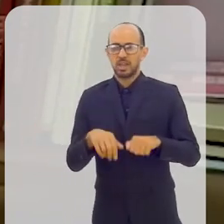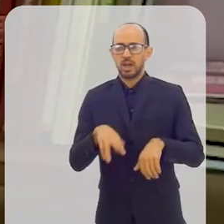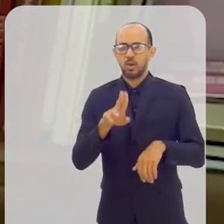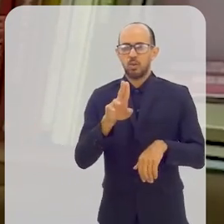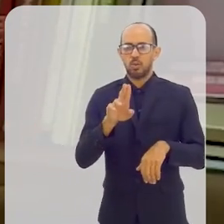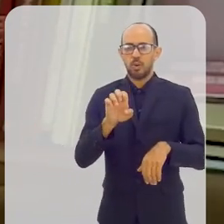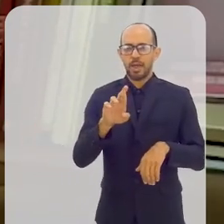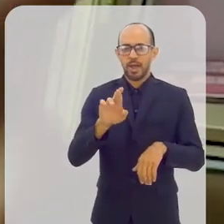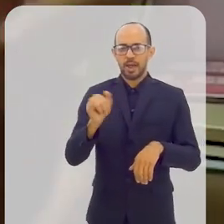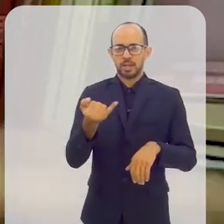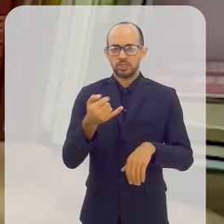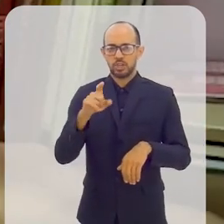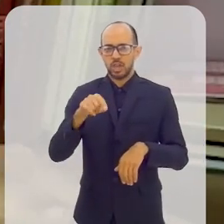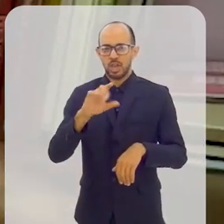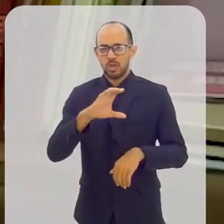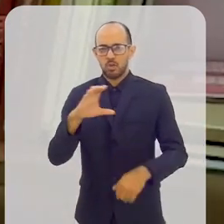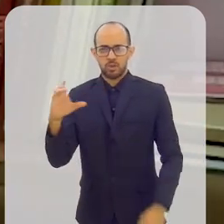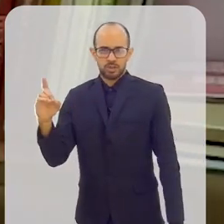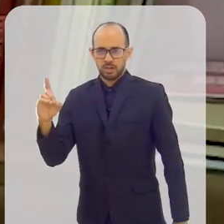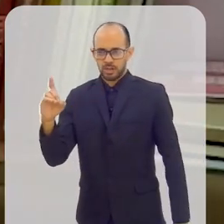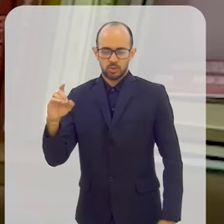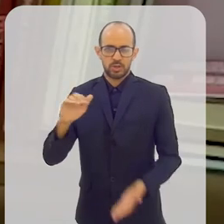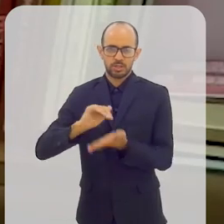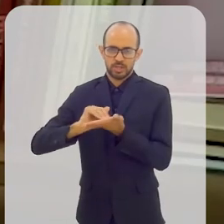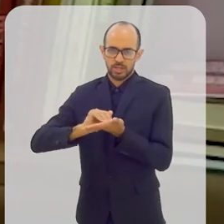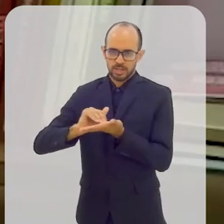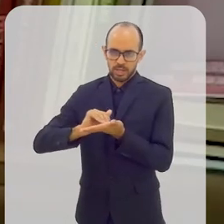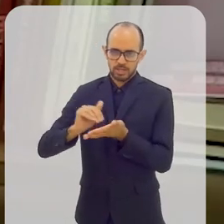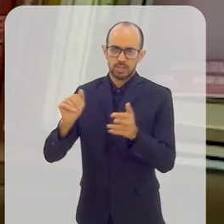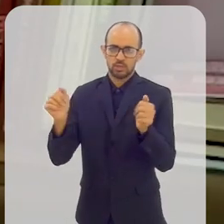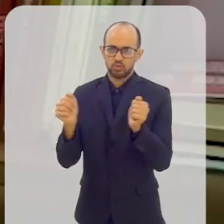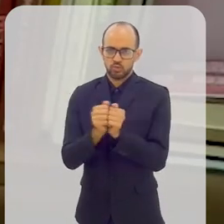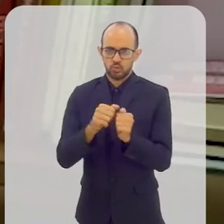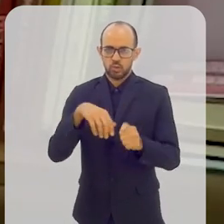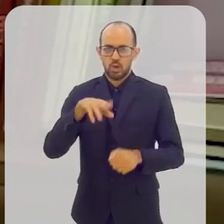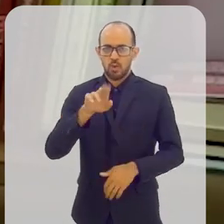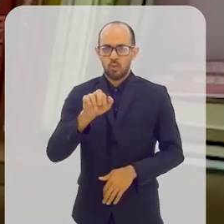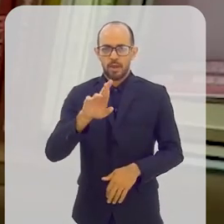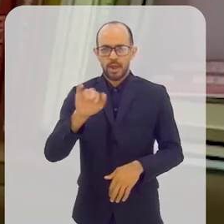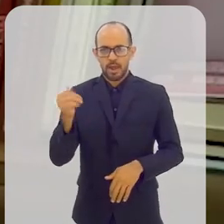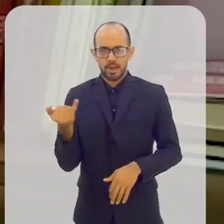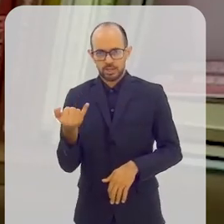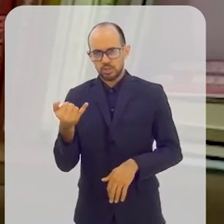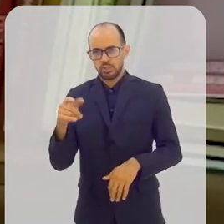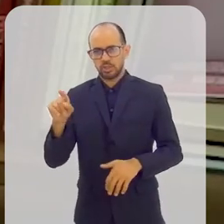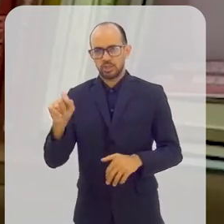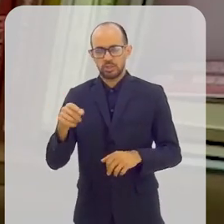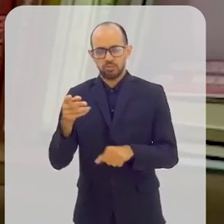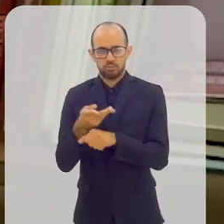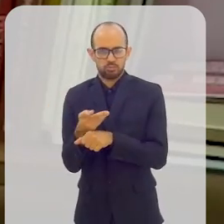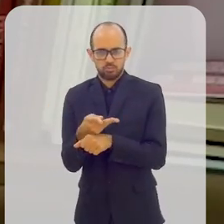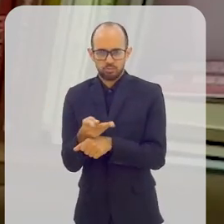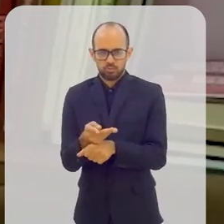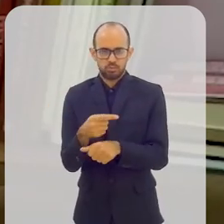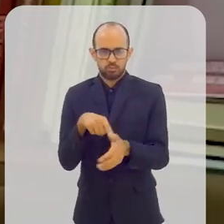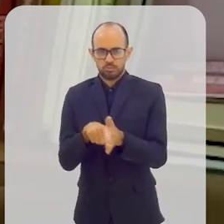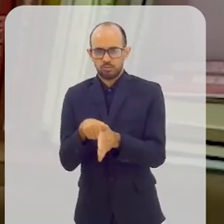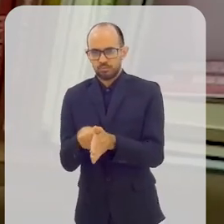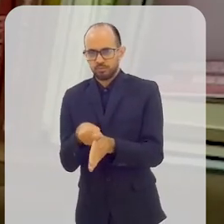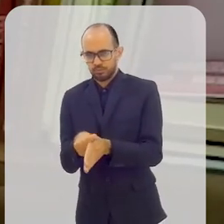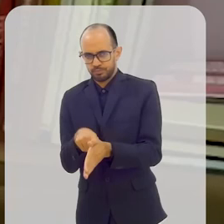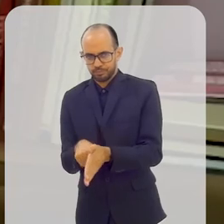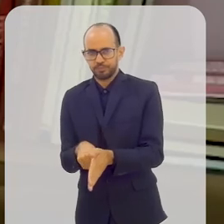UERJ. Isso. A secretaria, através da UERJ, e a UERJ é que buscou os